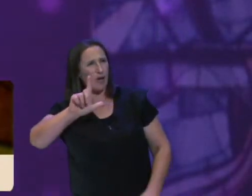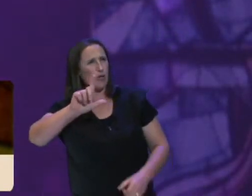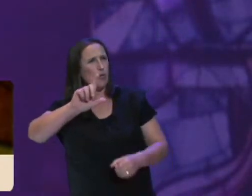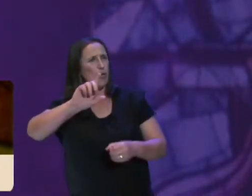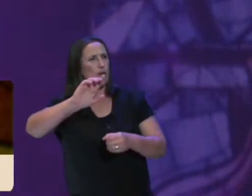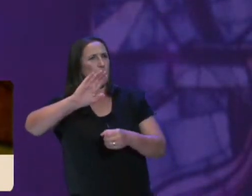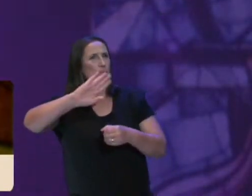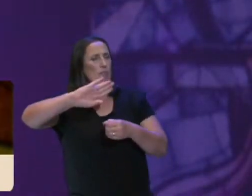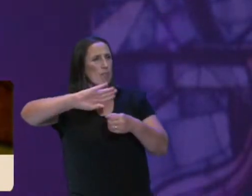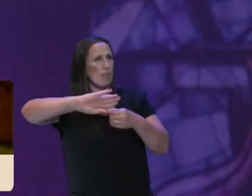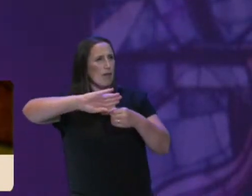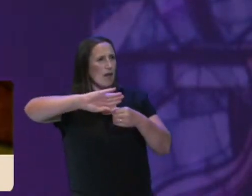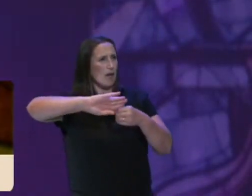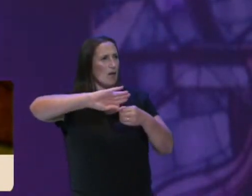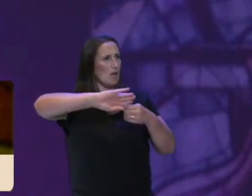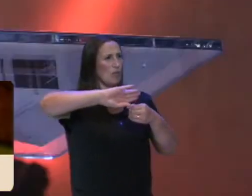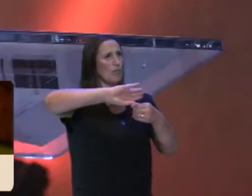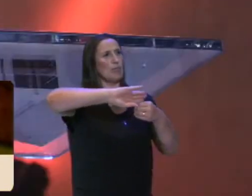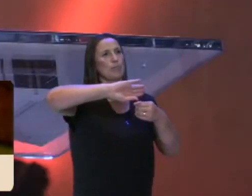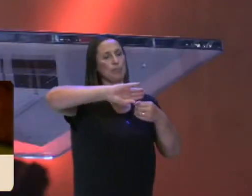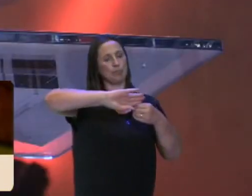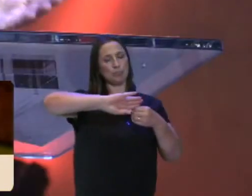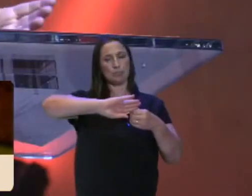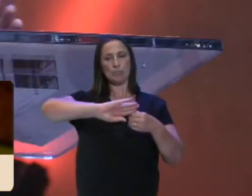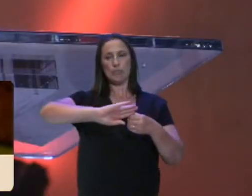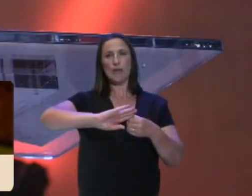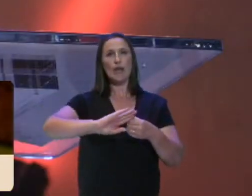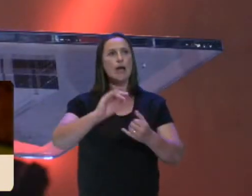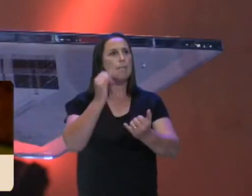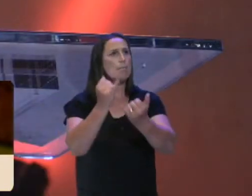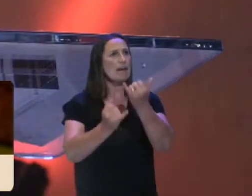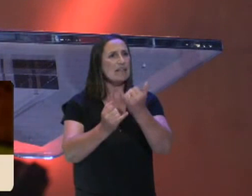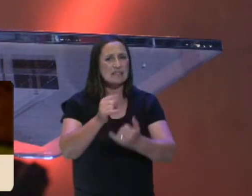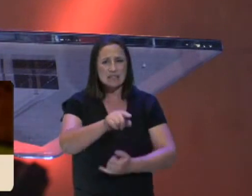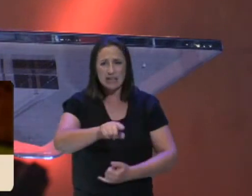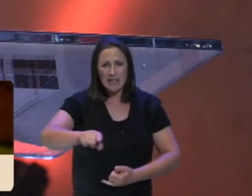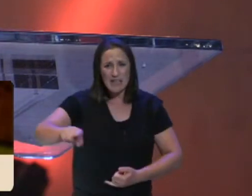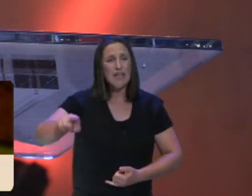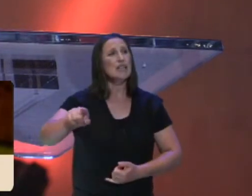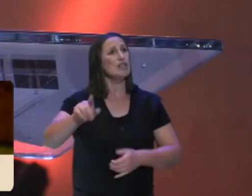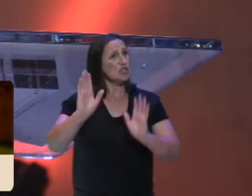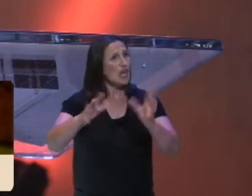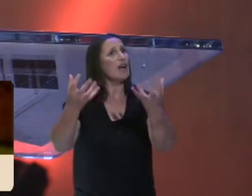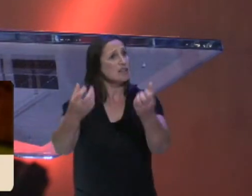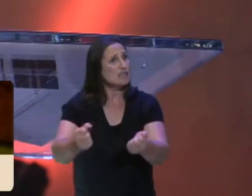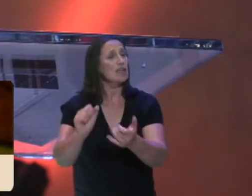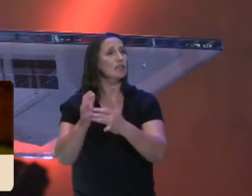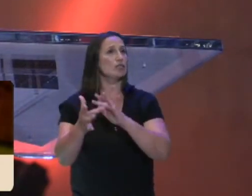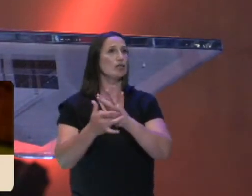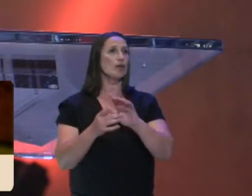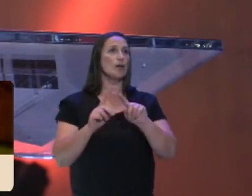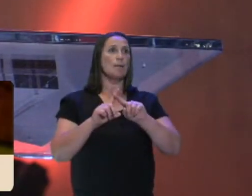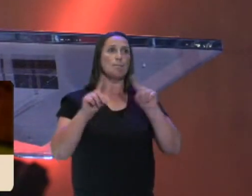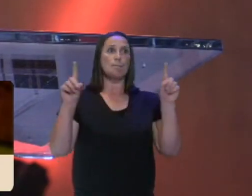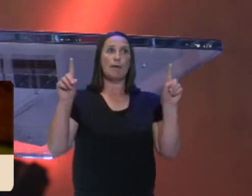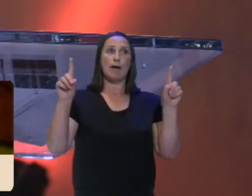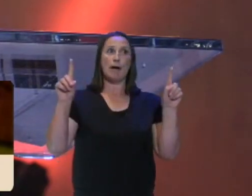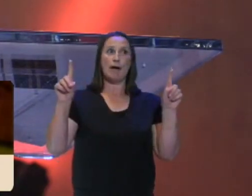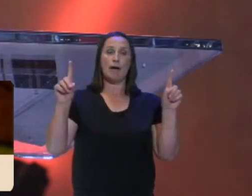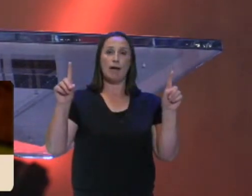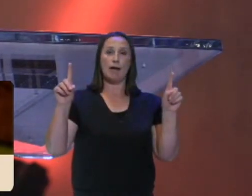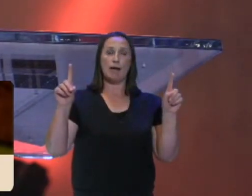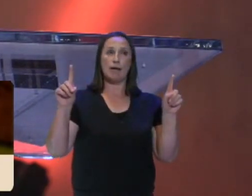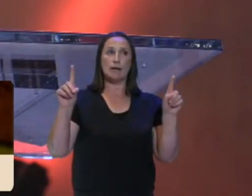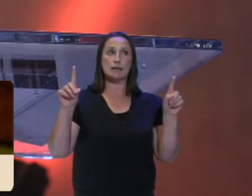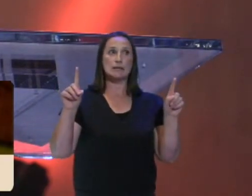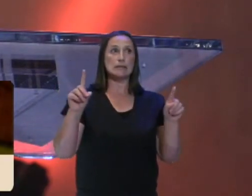converter. E parecia que todos tinham se convertido. Mas quando ele recebeu aquela mensagem da